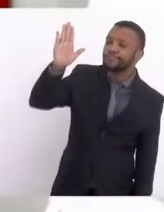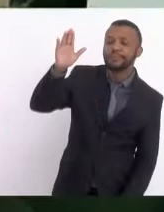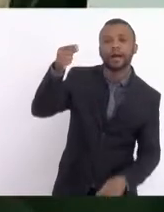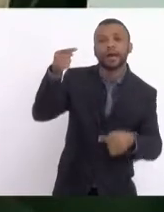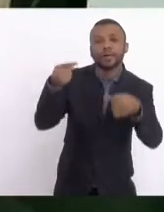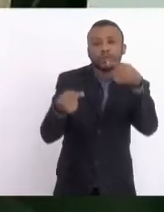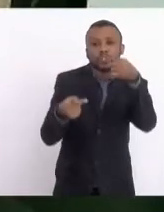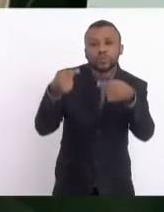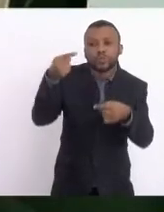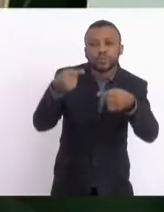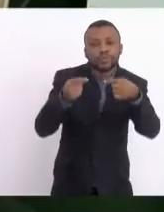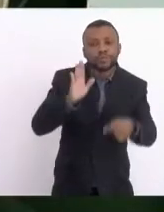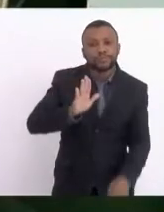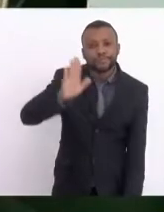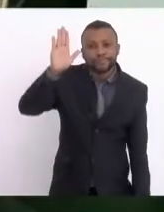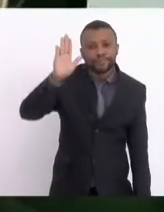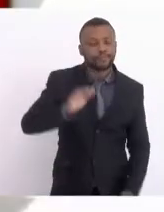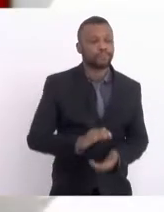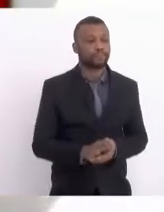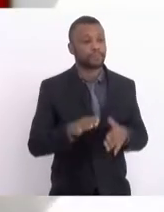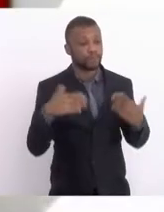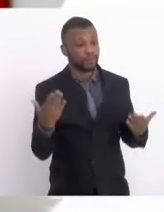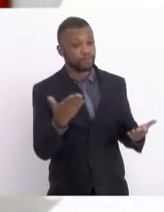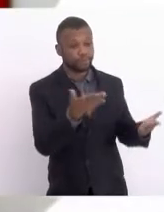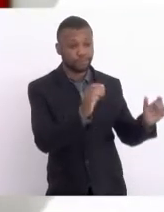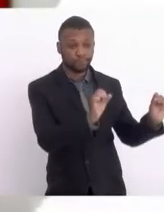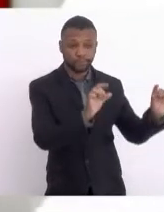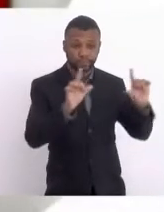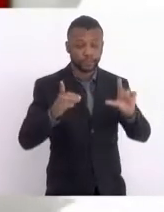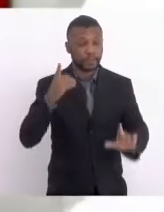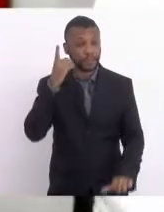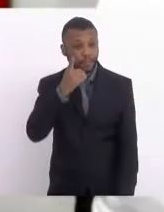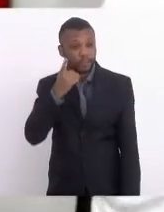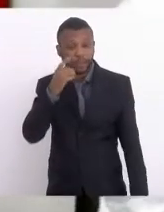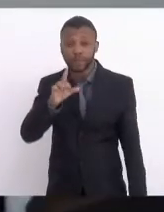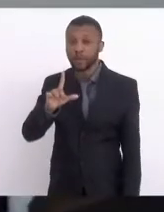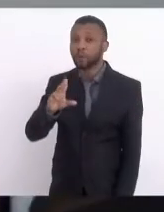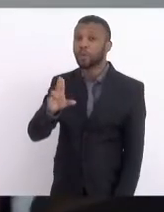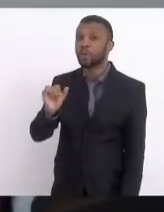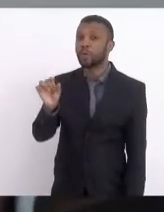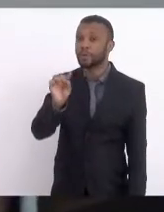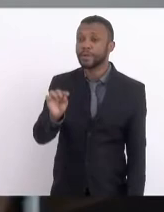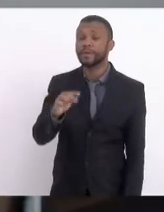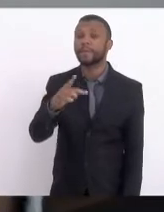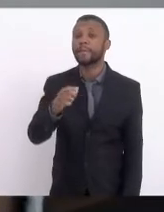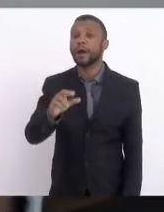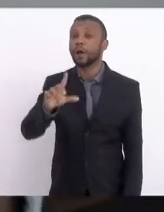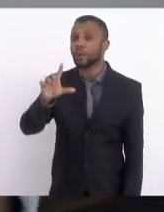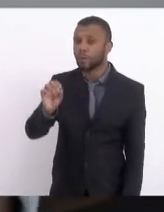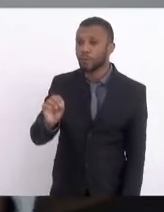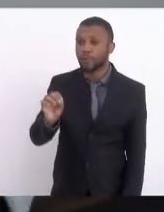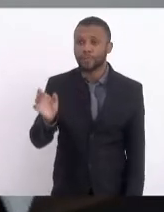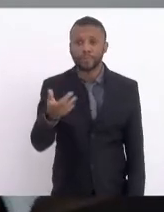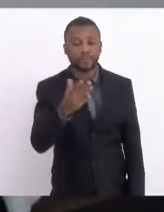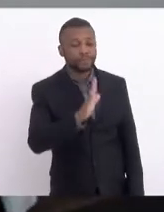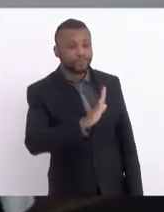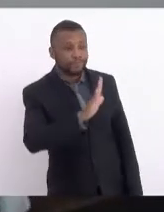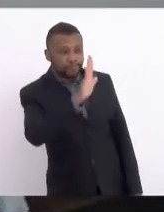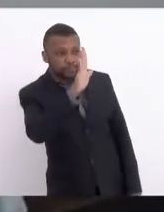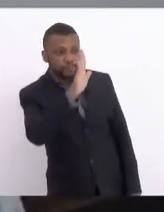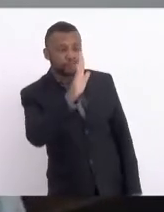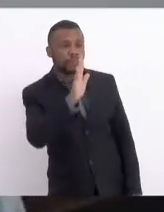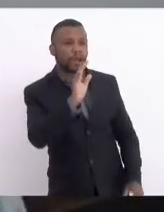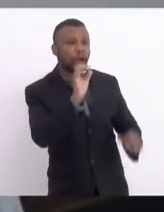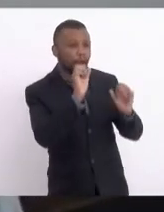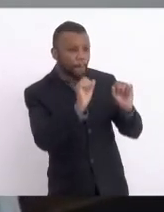senhora presidente. Para discutir, o deputado Luiz Paulo. Deputada Tia Ju? Sim, para discutir. Pode olhar o